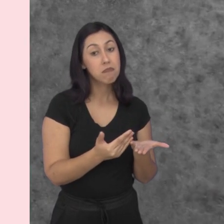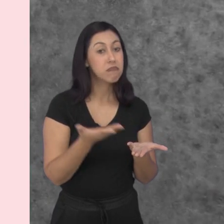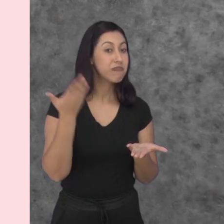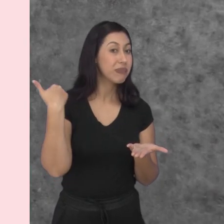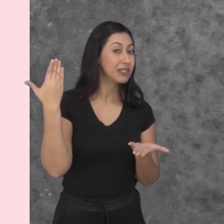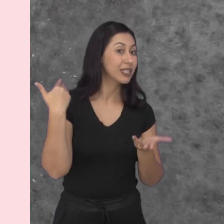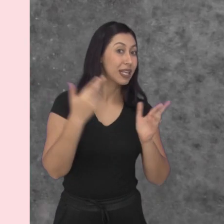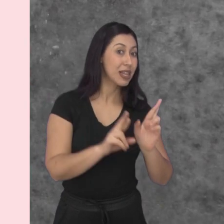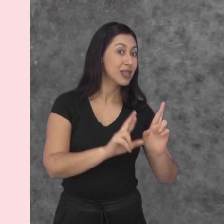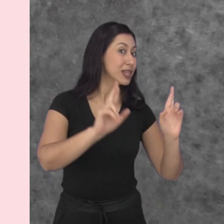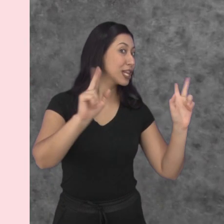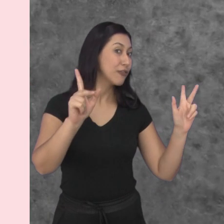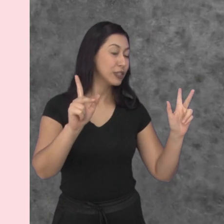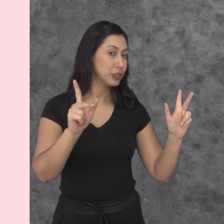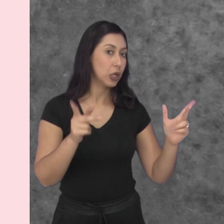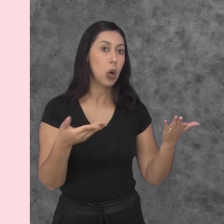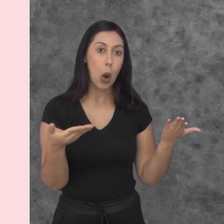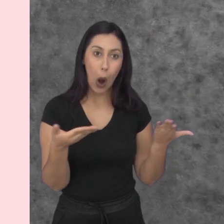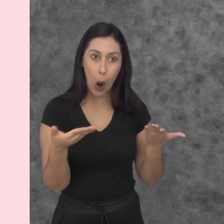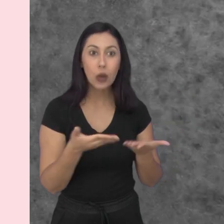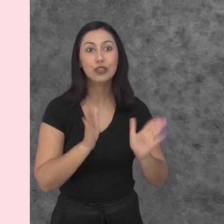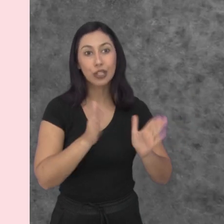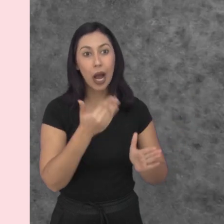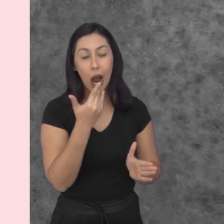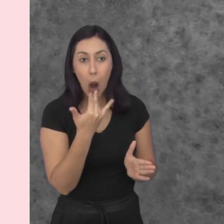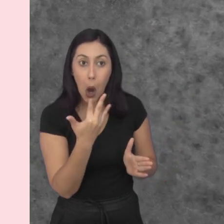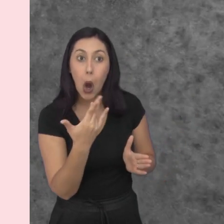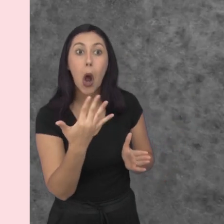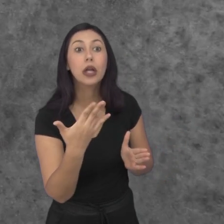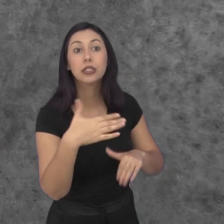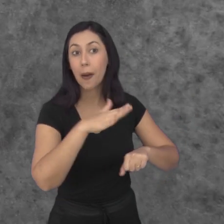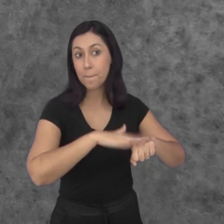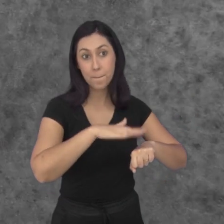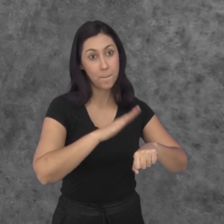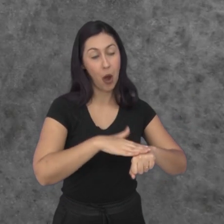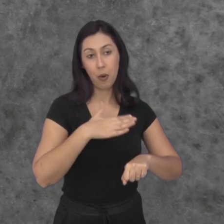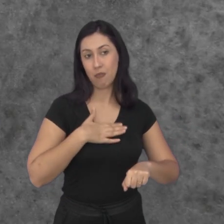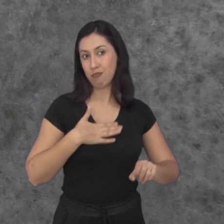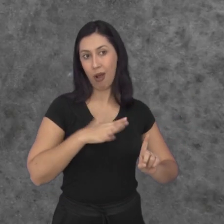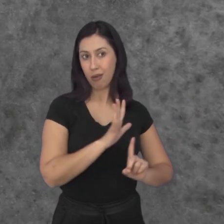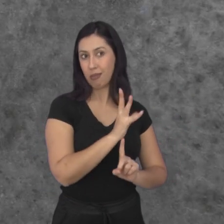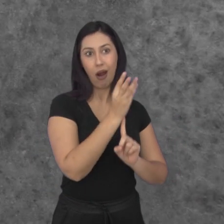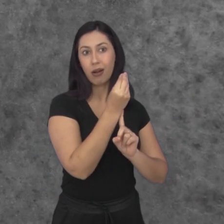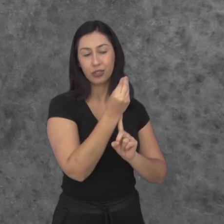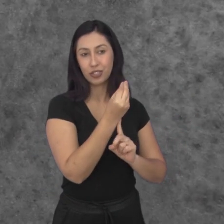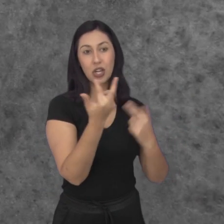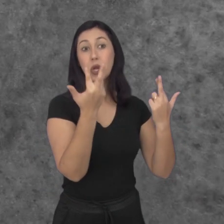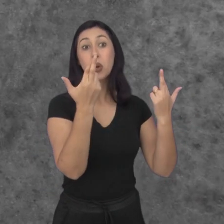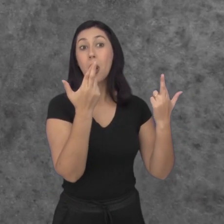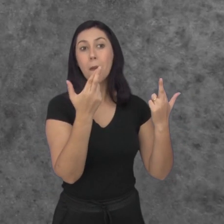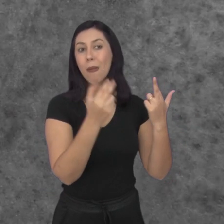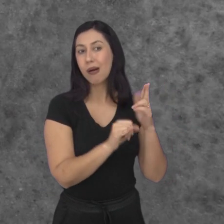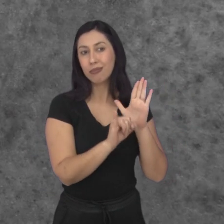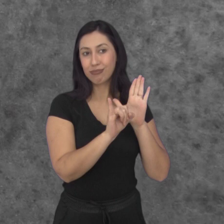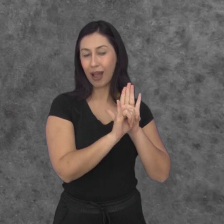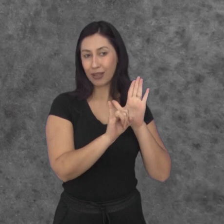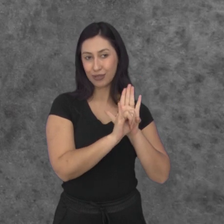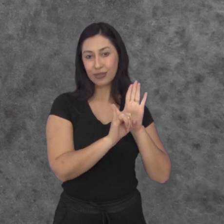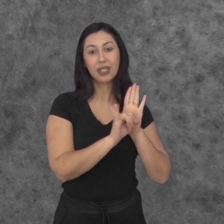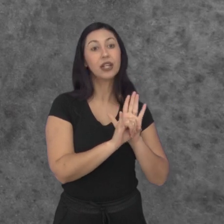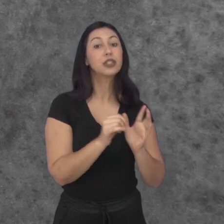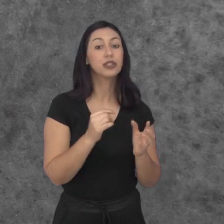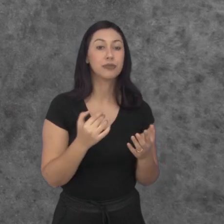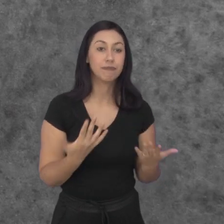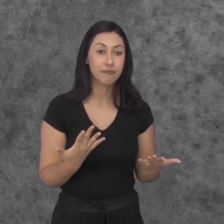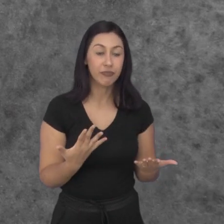características como identidade visual. Muita gente vê as coisas da minha arte assim e já associa a minha arte, até porque não tem assinatura. Então,